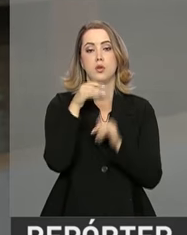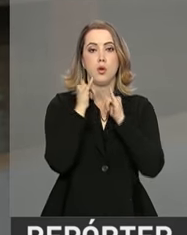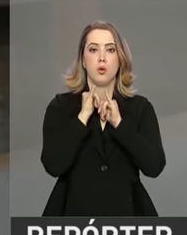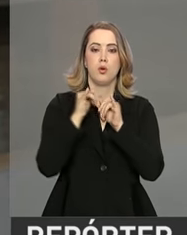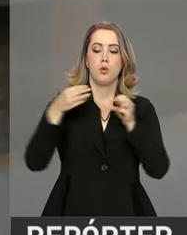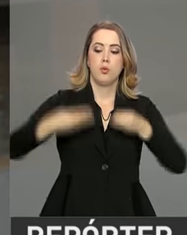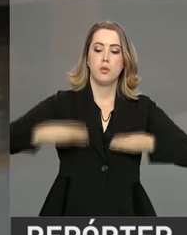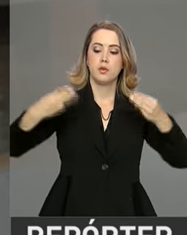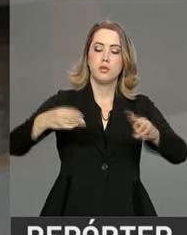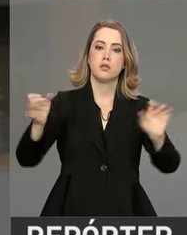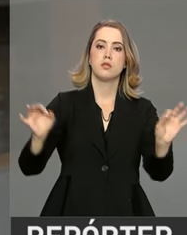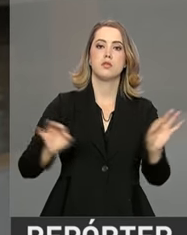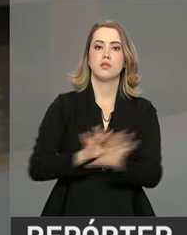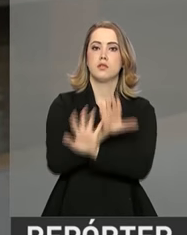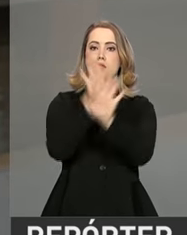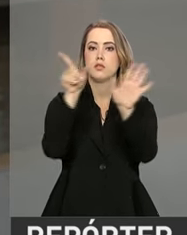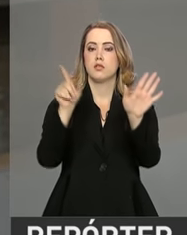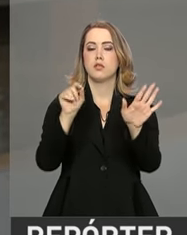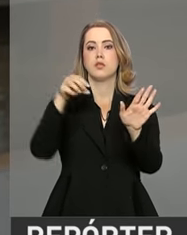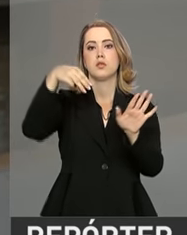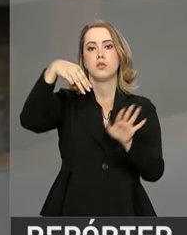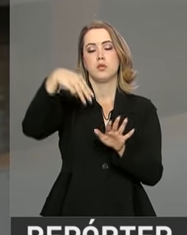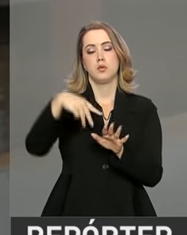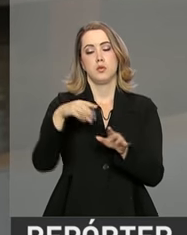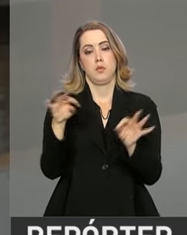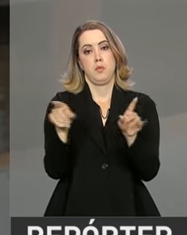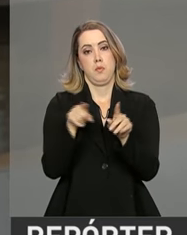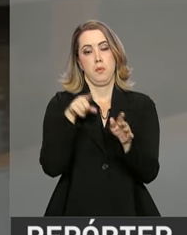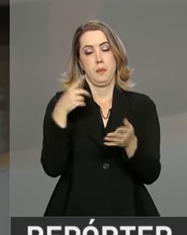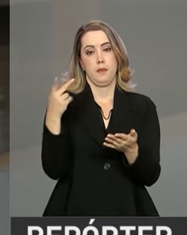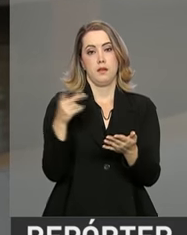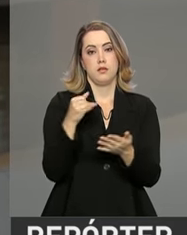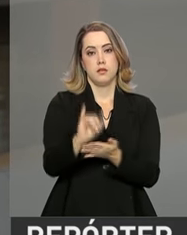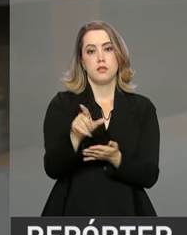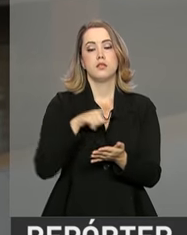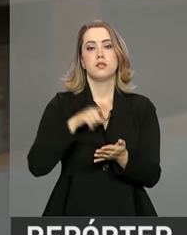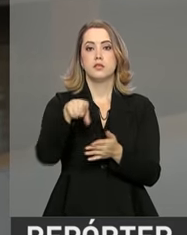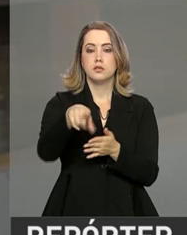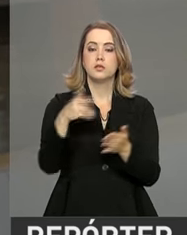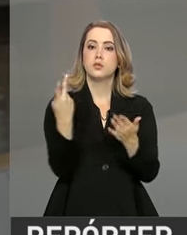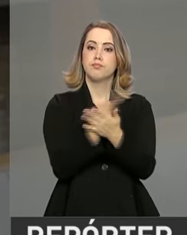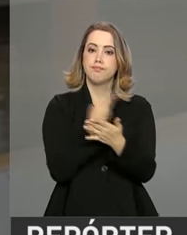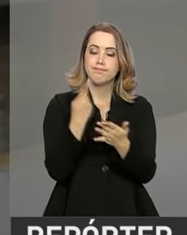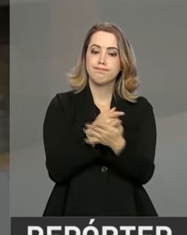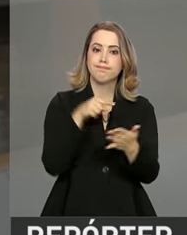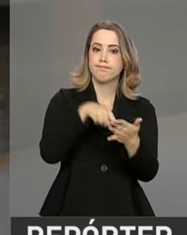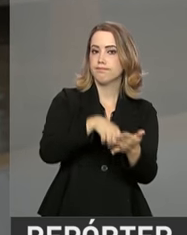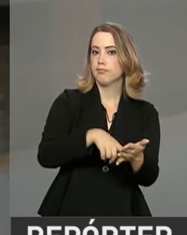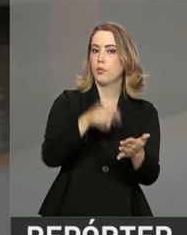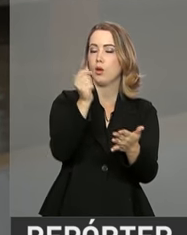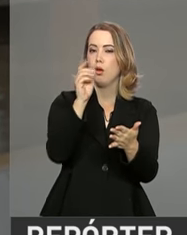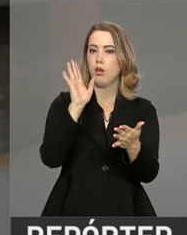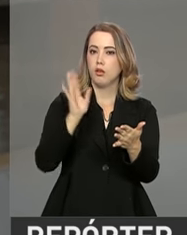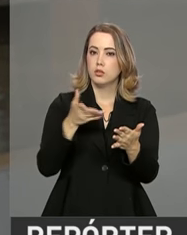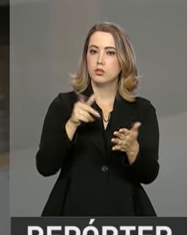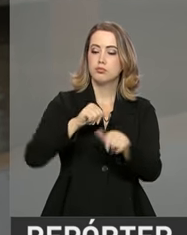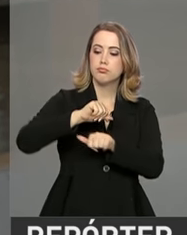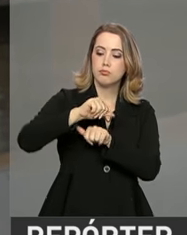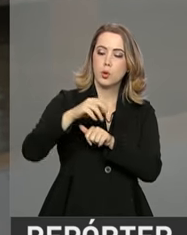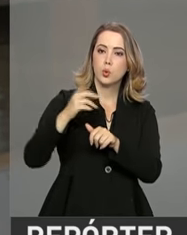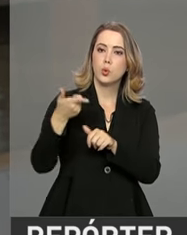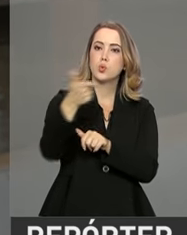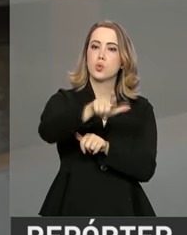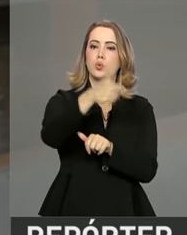Transparência fiscalização e Controladoria Geral da União se essas irregularidades verificadas em Maio de 2015 tiverem se repetido nos